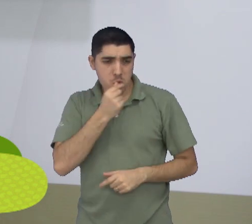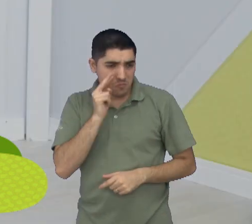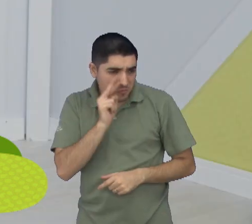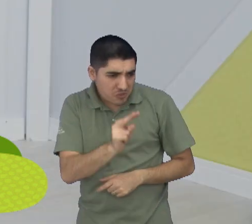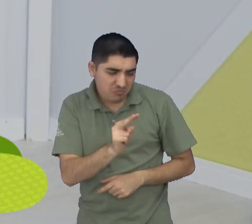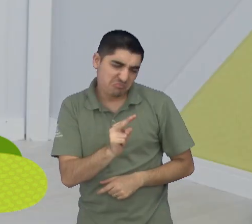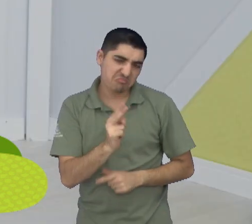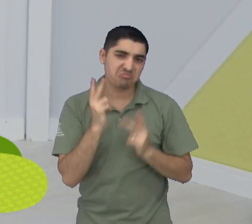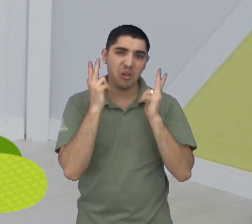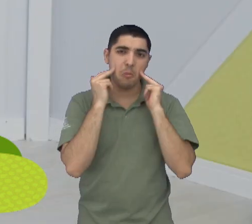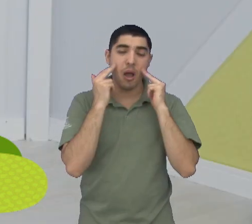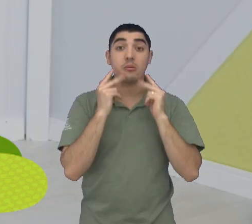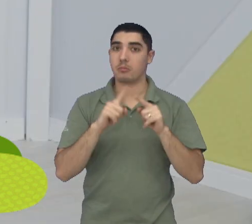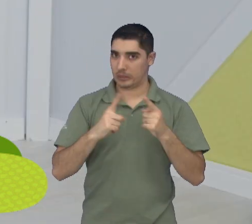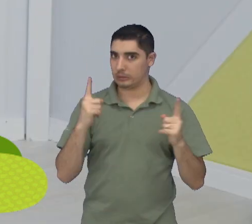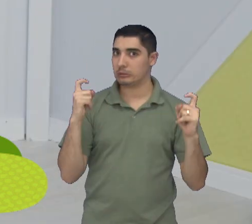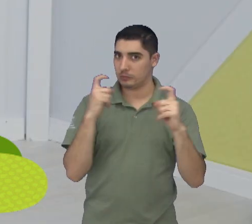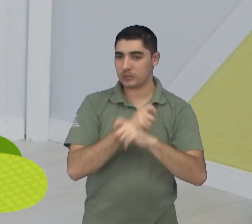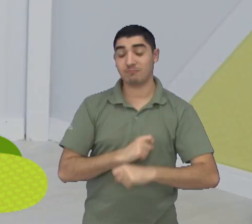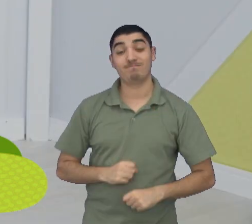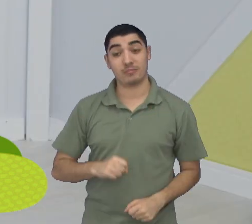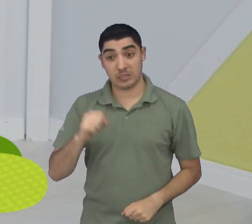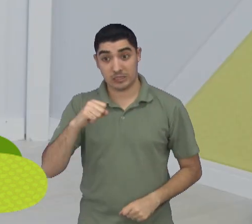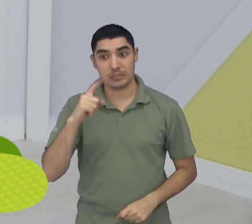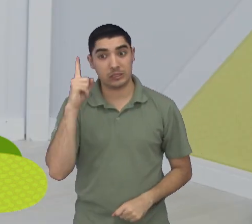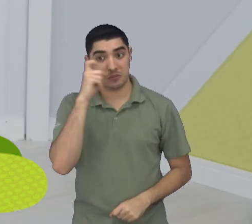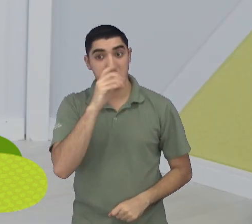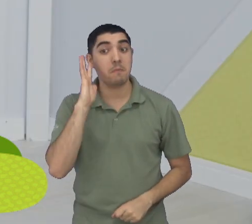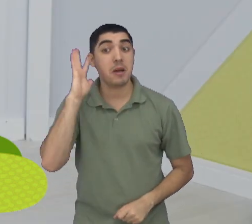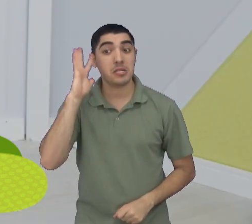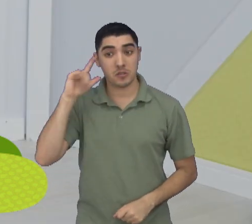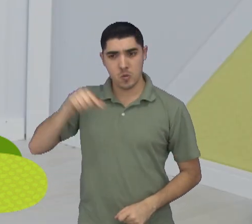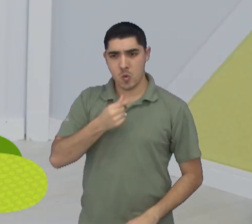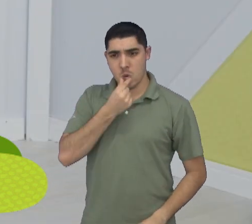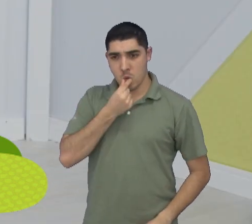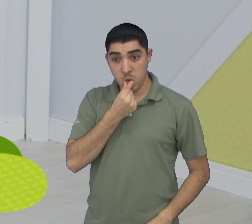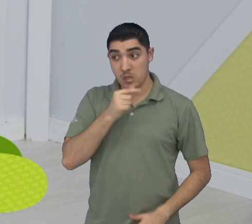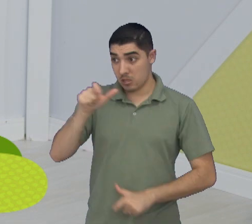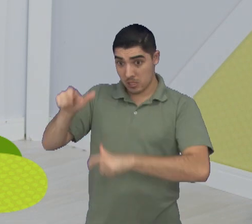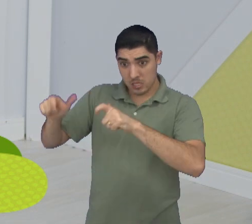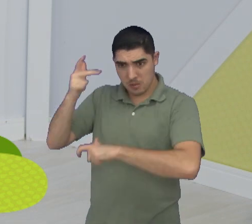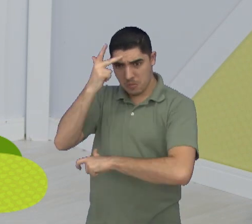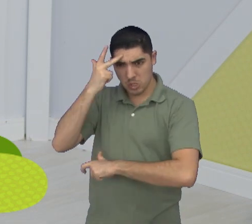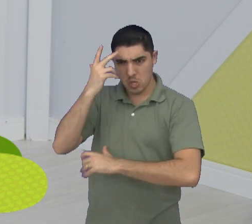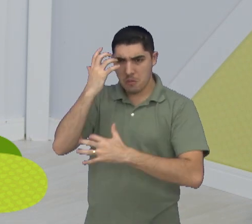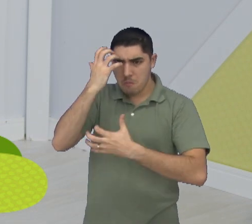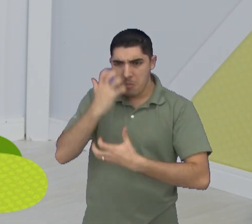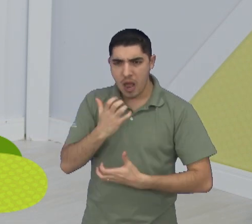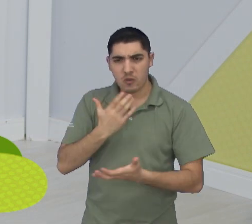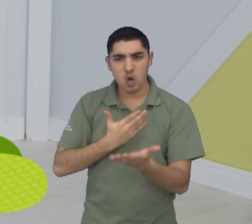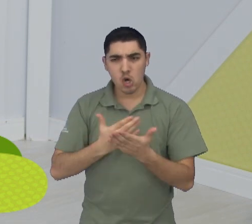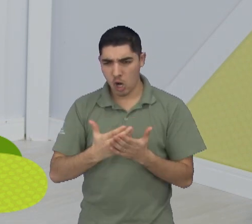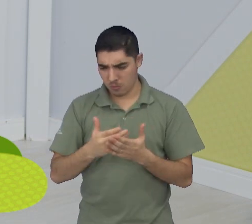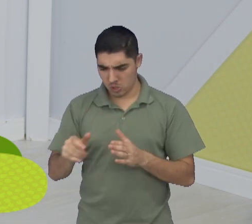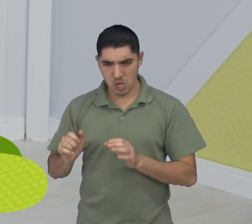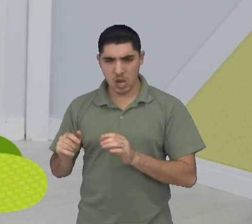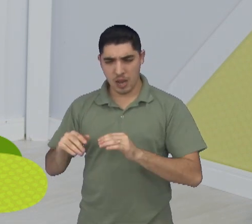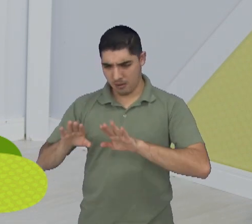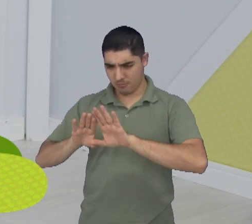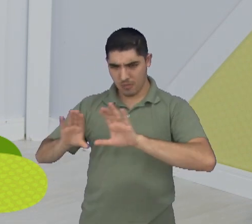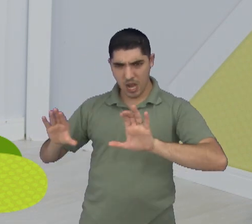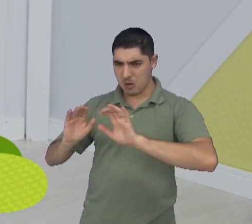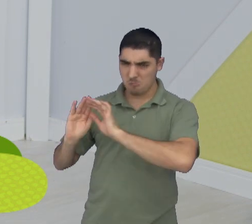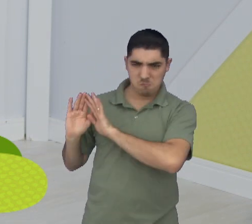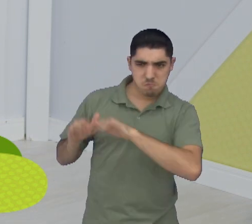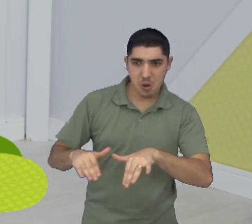É difícil. Bem complicado ser o cara do apito lá e o pessoal ficou bem bravo lá. Começou a jogar a placa de publicidade no chão, a torcida,